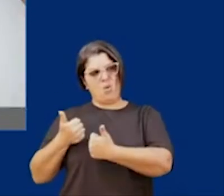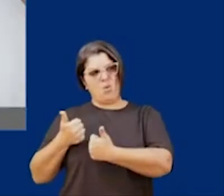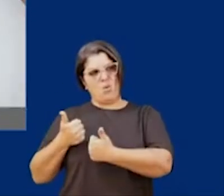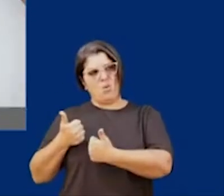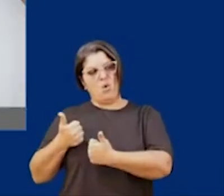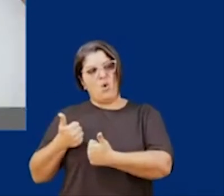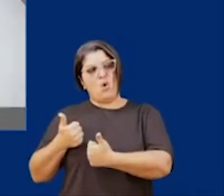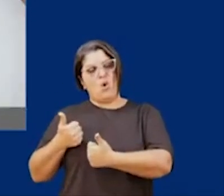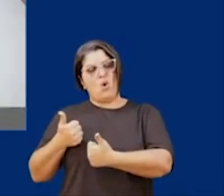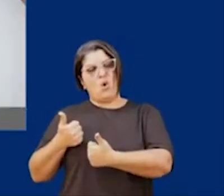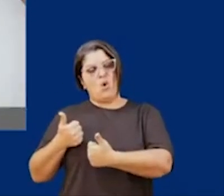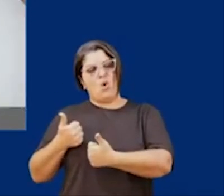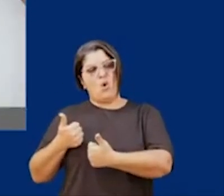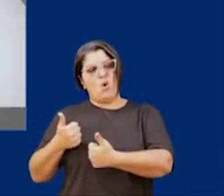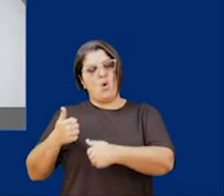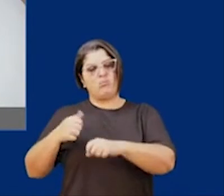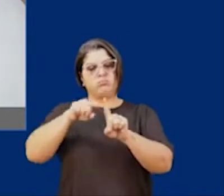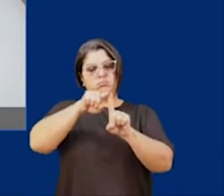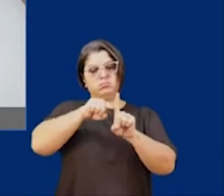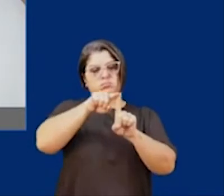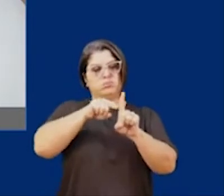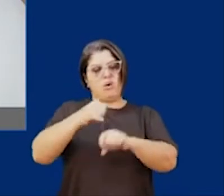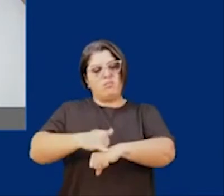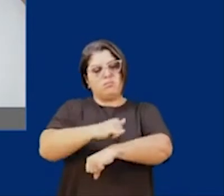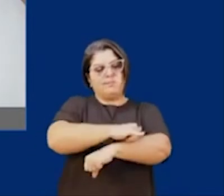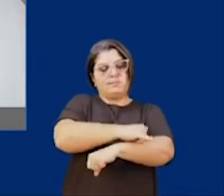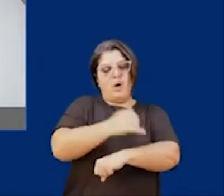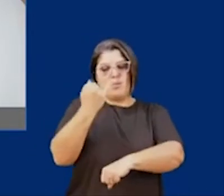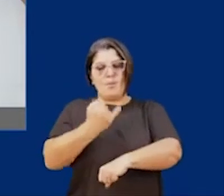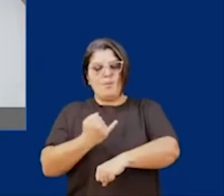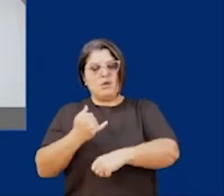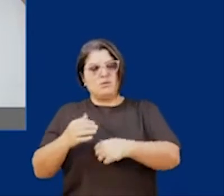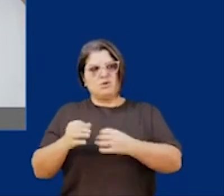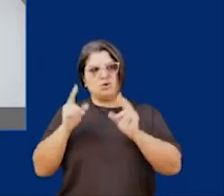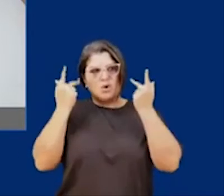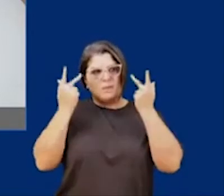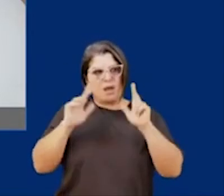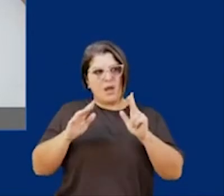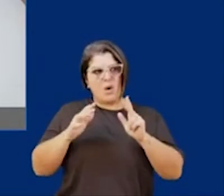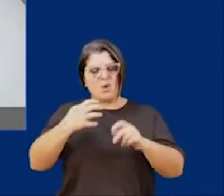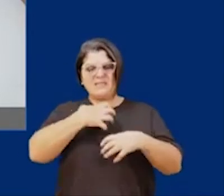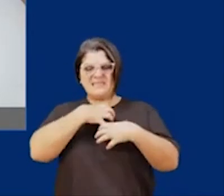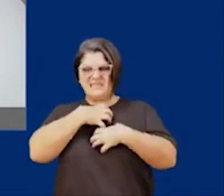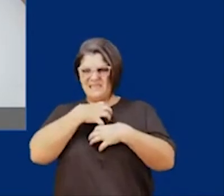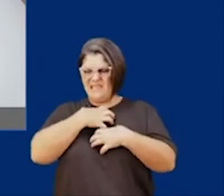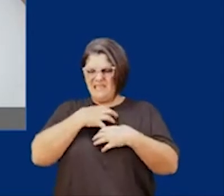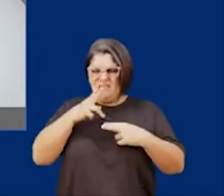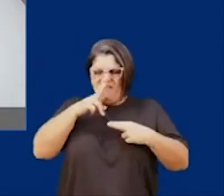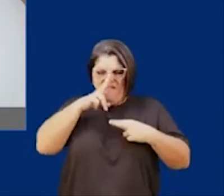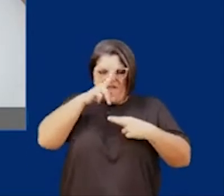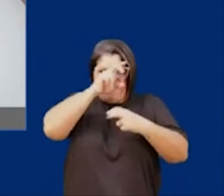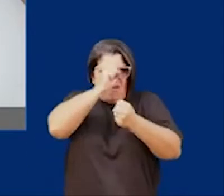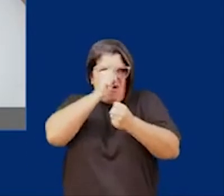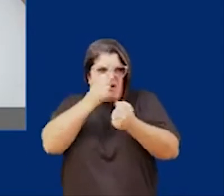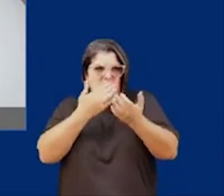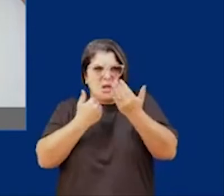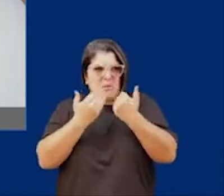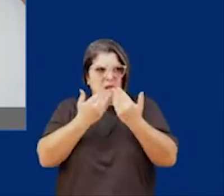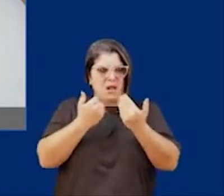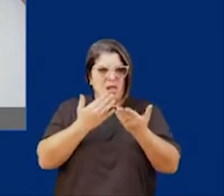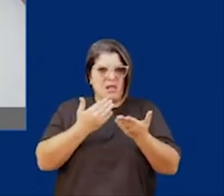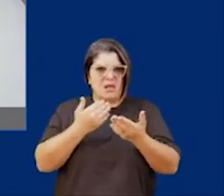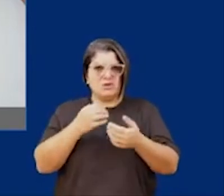peso dela não está evoluindo, ela está tendo sintomas muito agudos e quando ela se alimenta né, mesmo que ela esteja só no